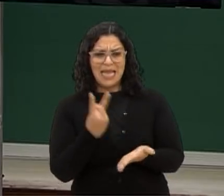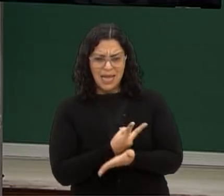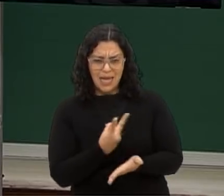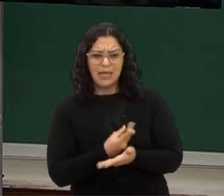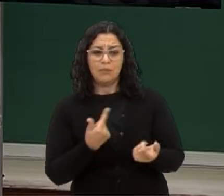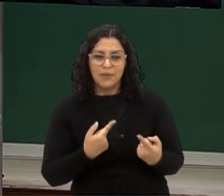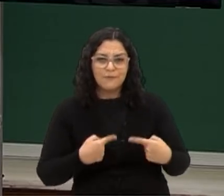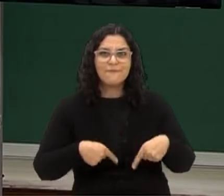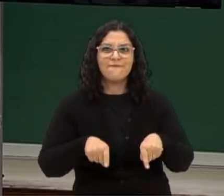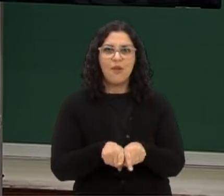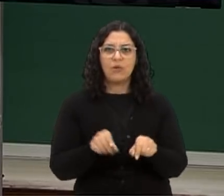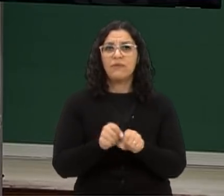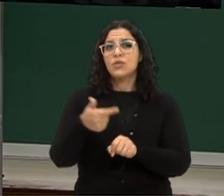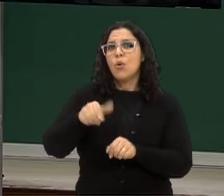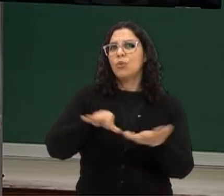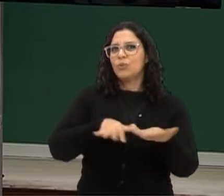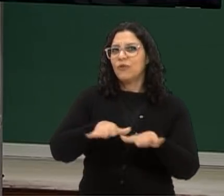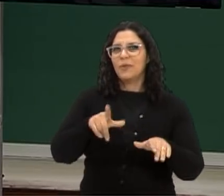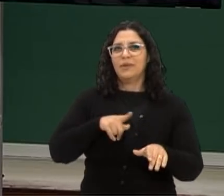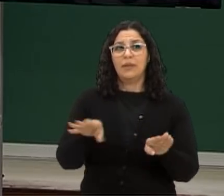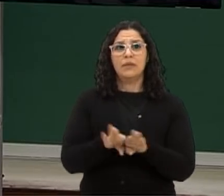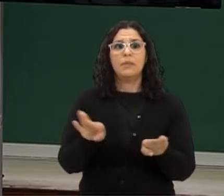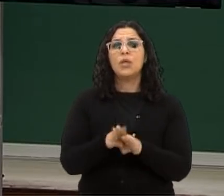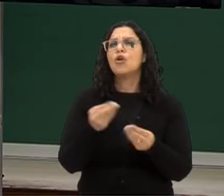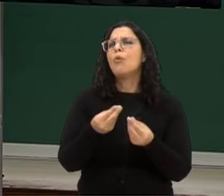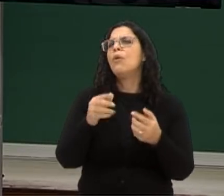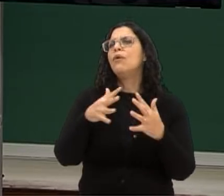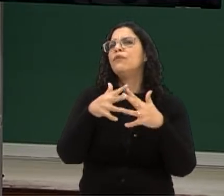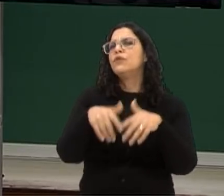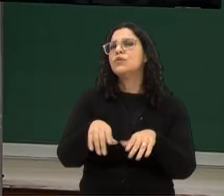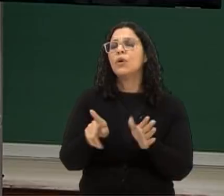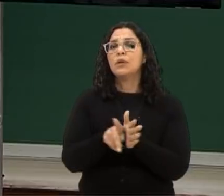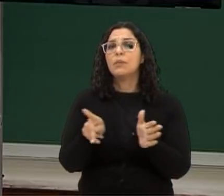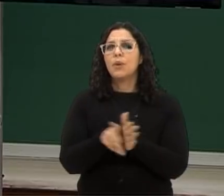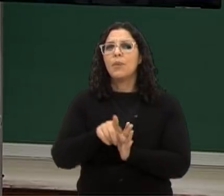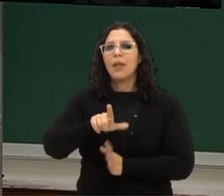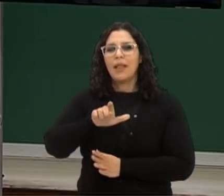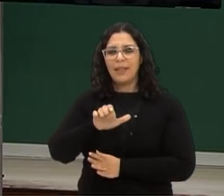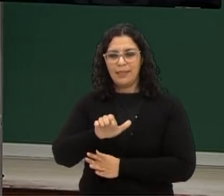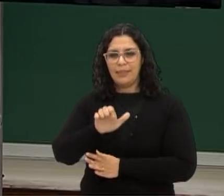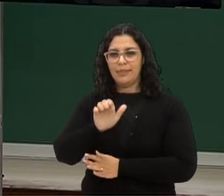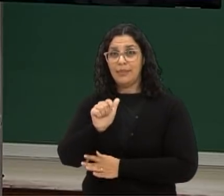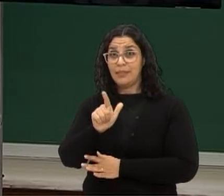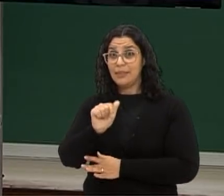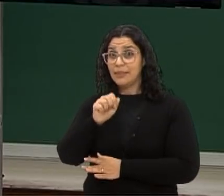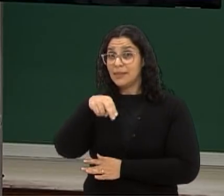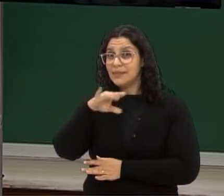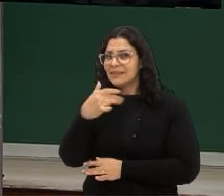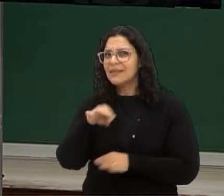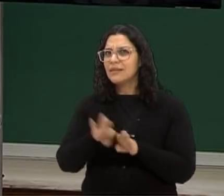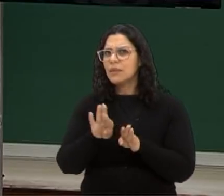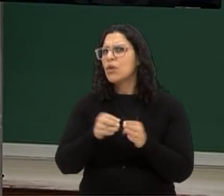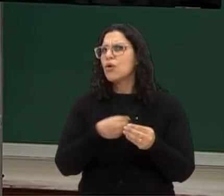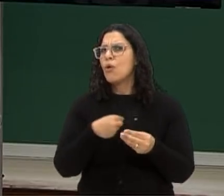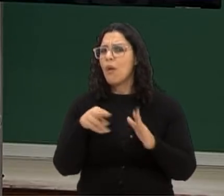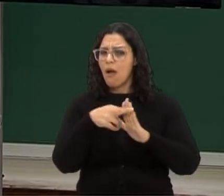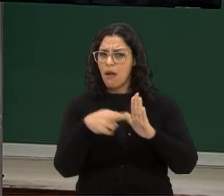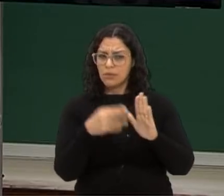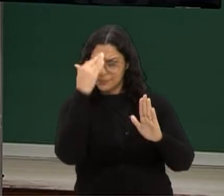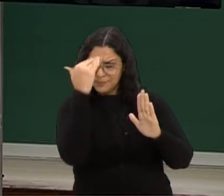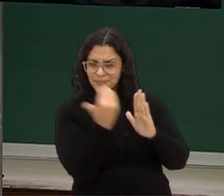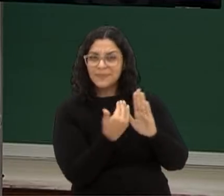consegue voltar a jogada, né? Quais eram os lances? Então a gente viu... A gente fez até atividades sobre os lances irregulares ali,